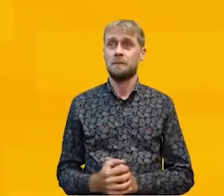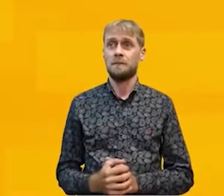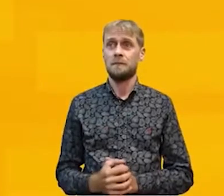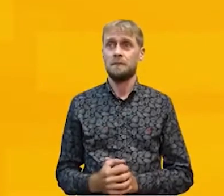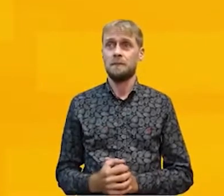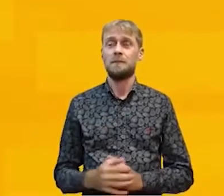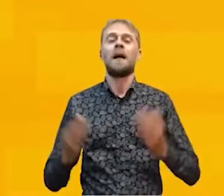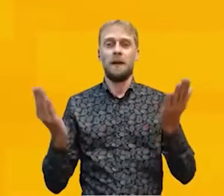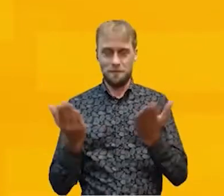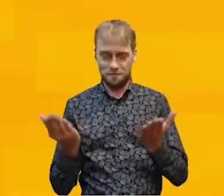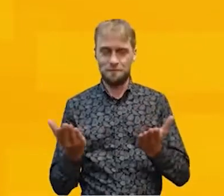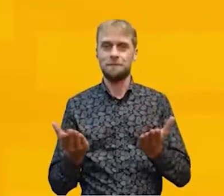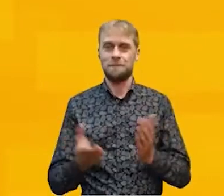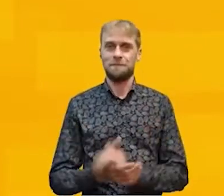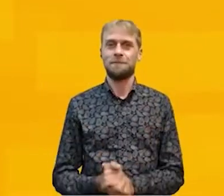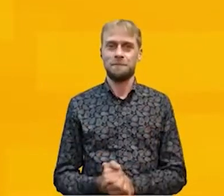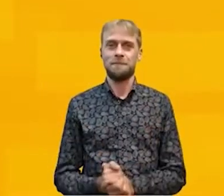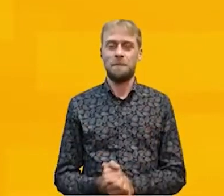Agora,